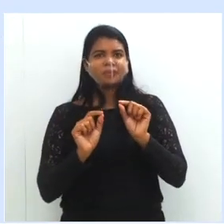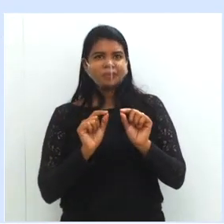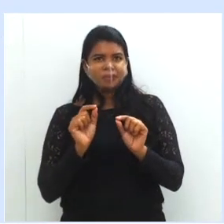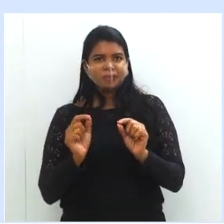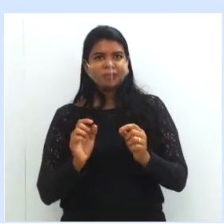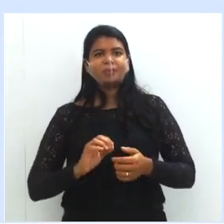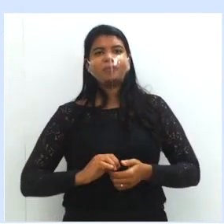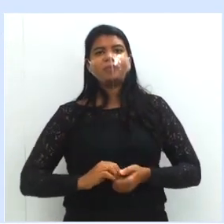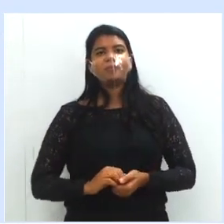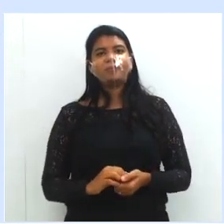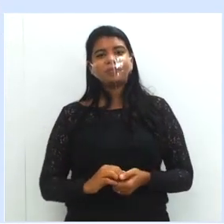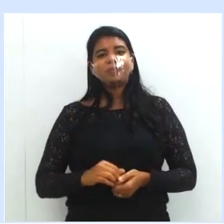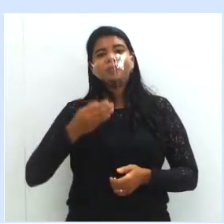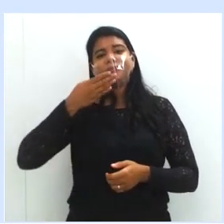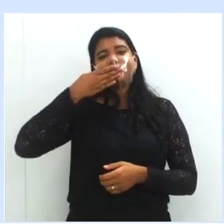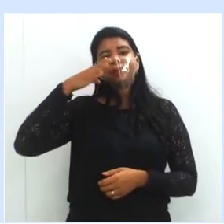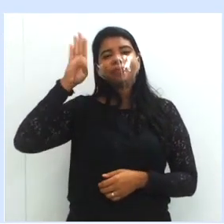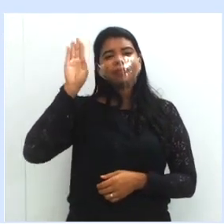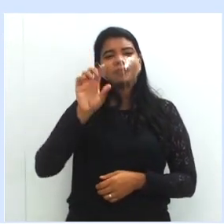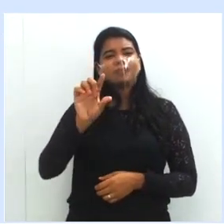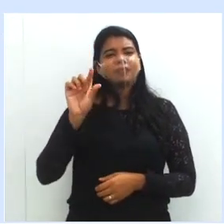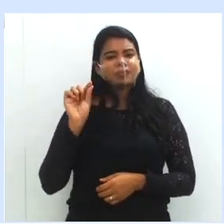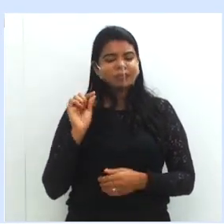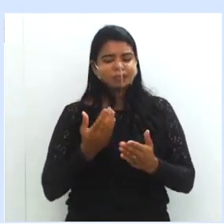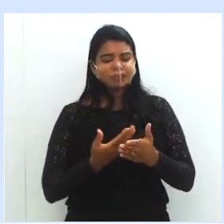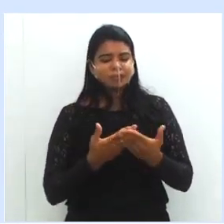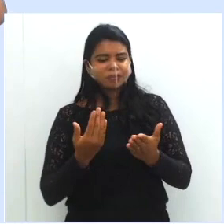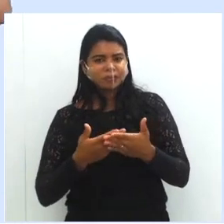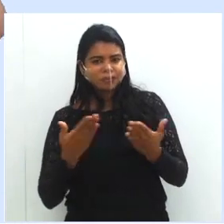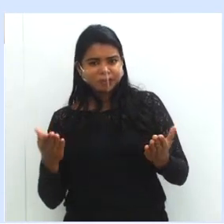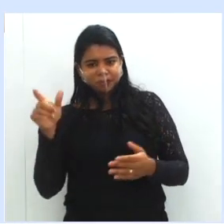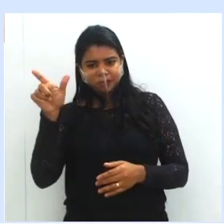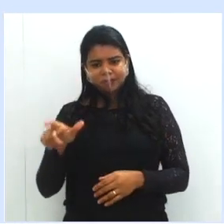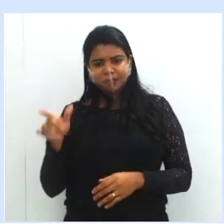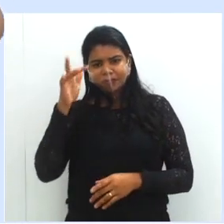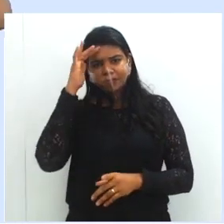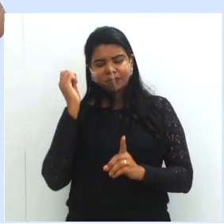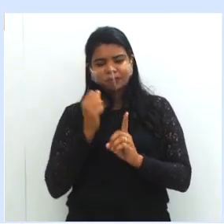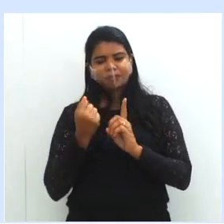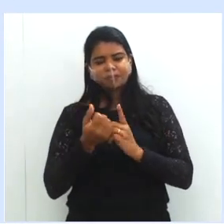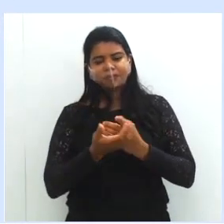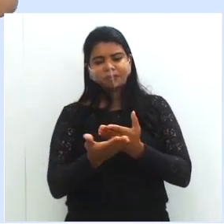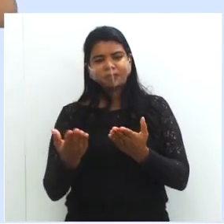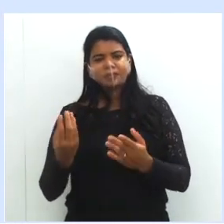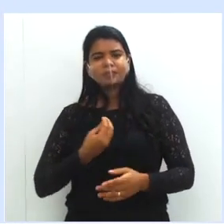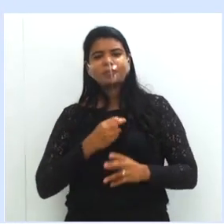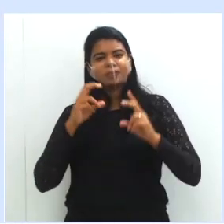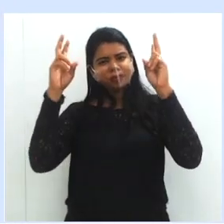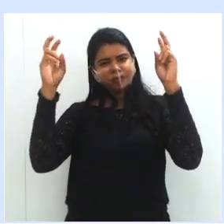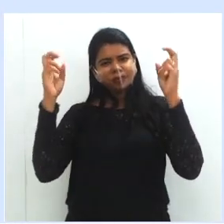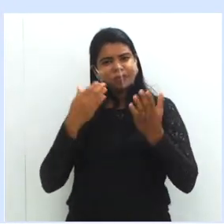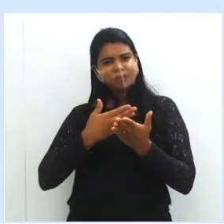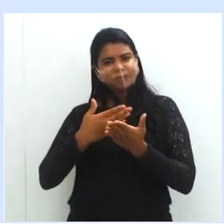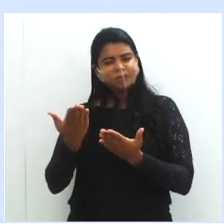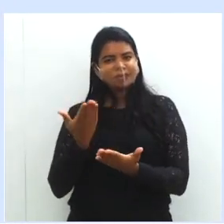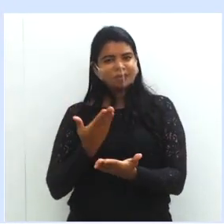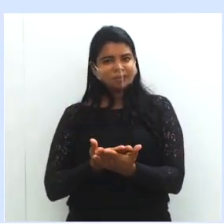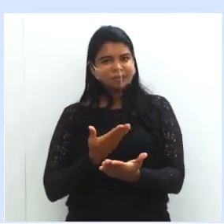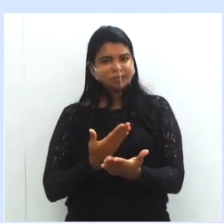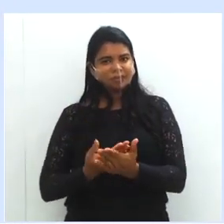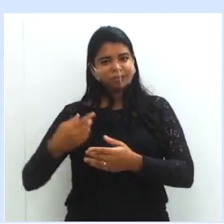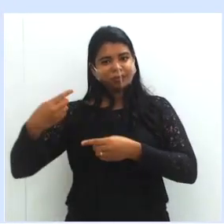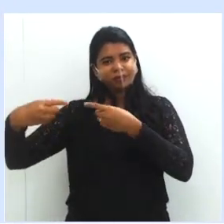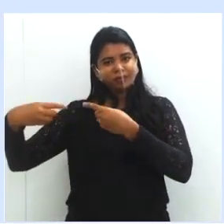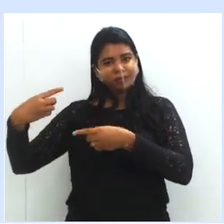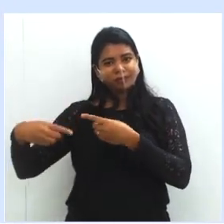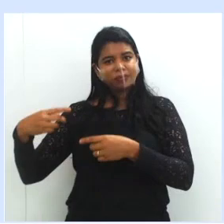a opção preferencial pelos pobres. Lembram do início do tema de nossa aula, a questão